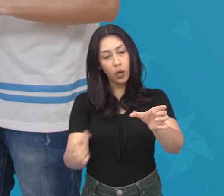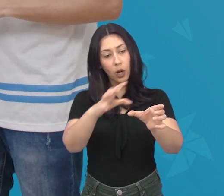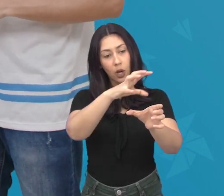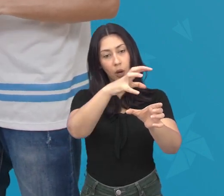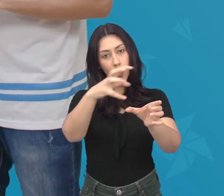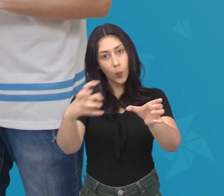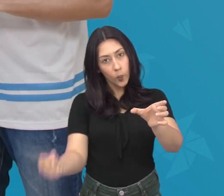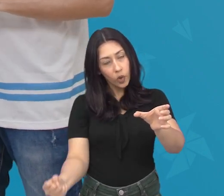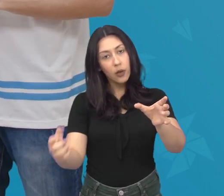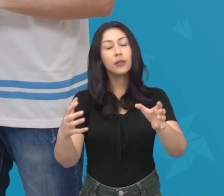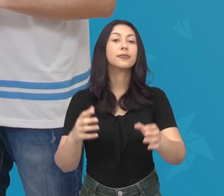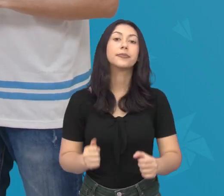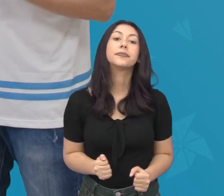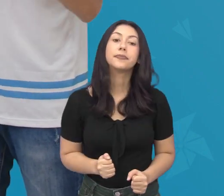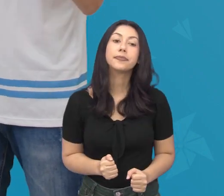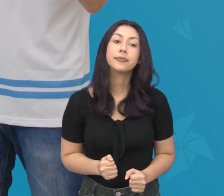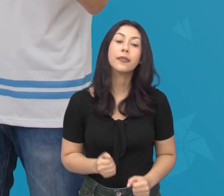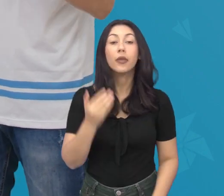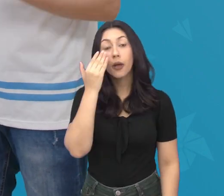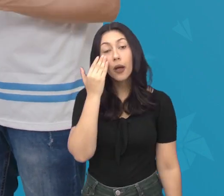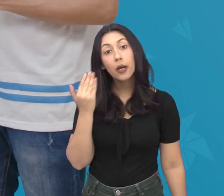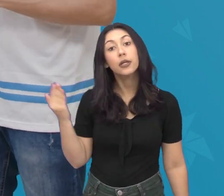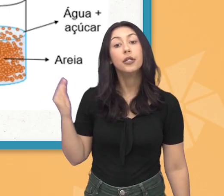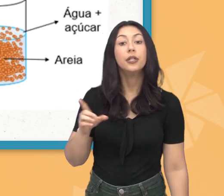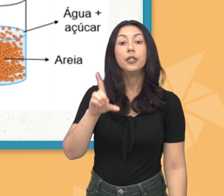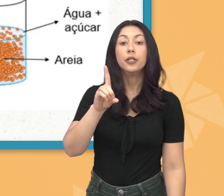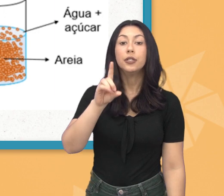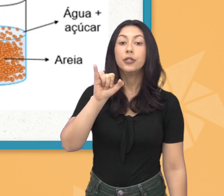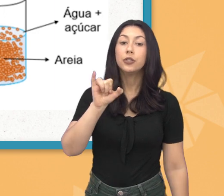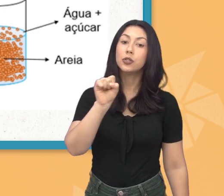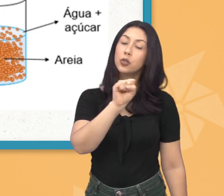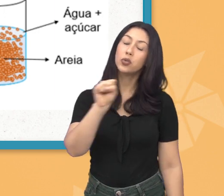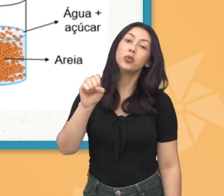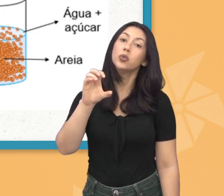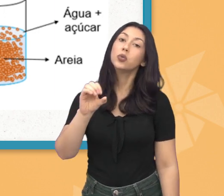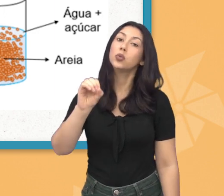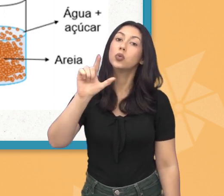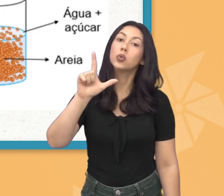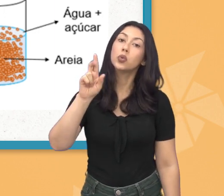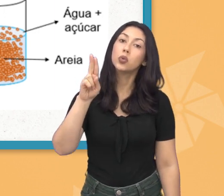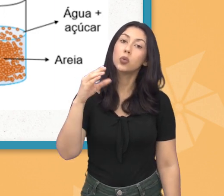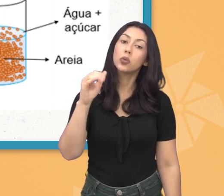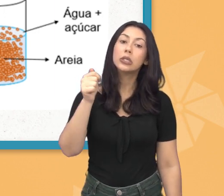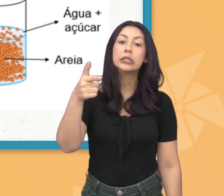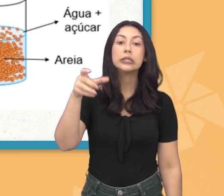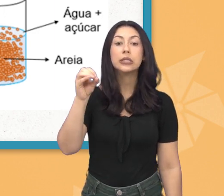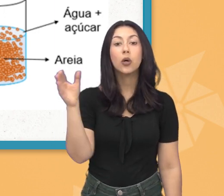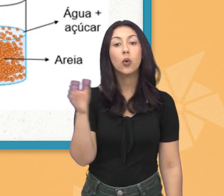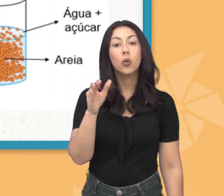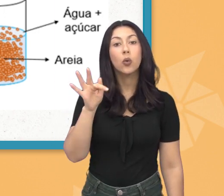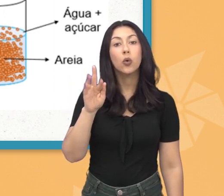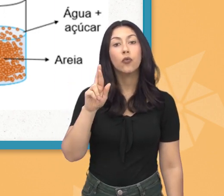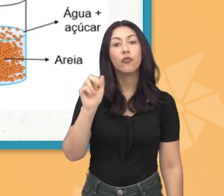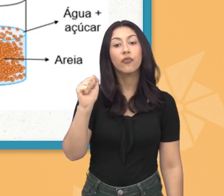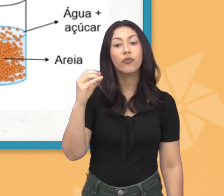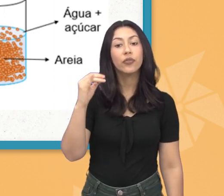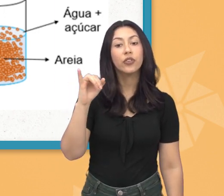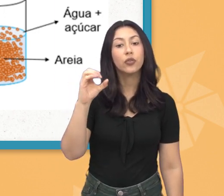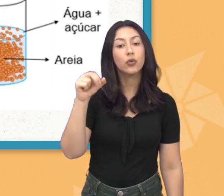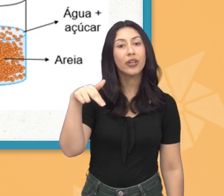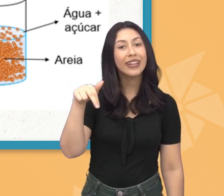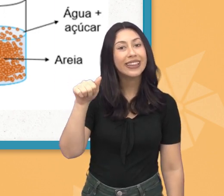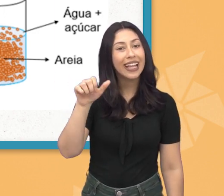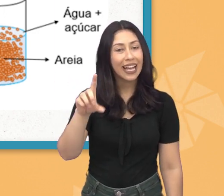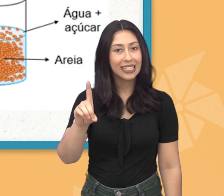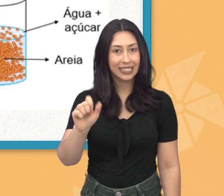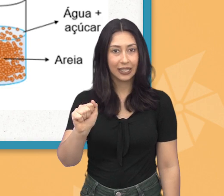sólida. A dissolução fracionada, ela serve para separar o quê? Sólidos de sólidos, e nesse caso, um dos dois sólidos é